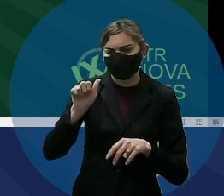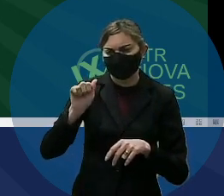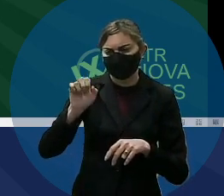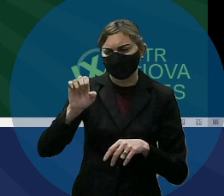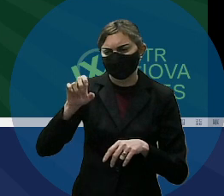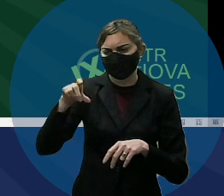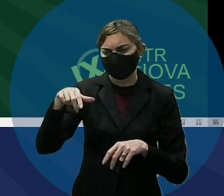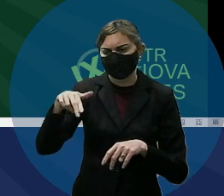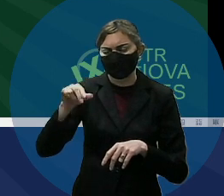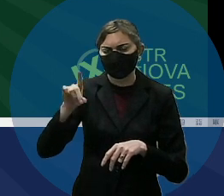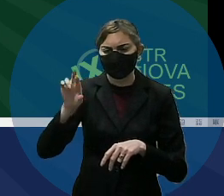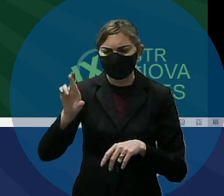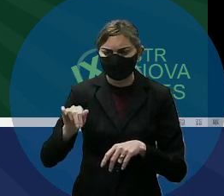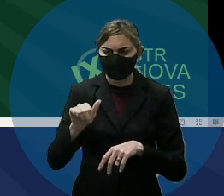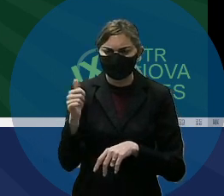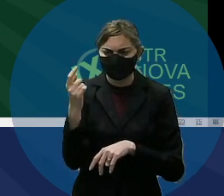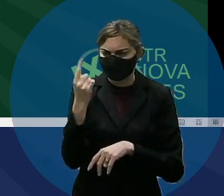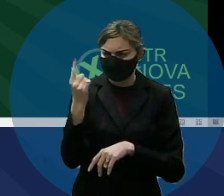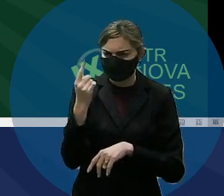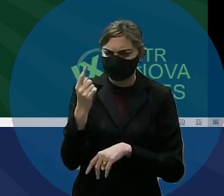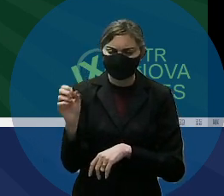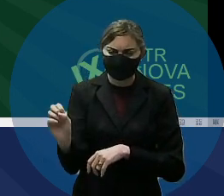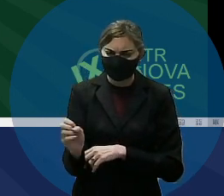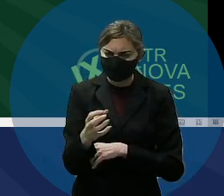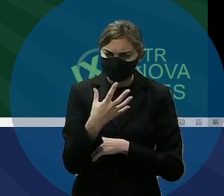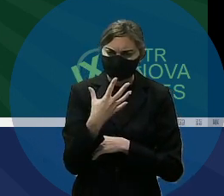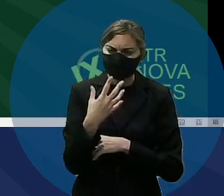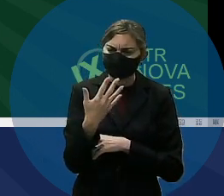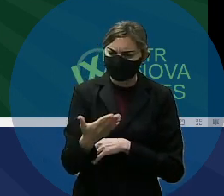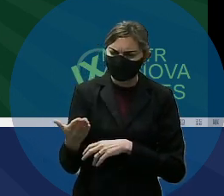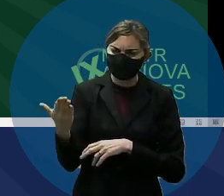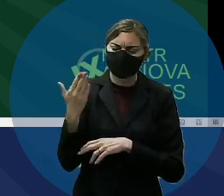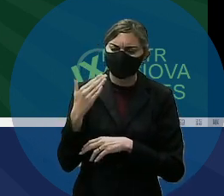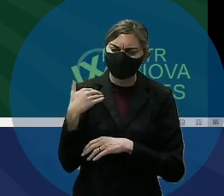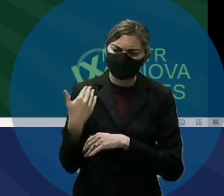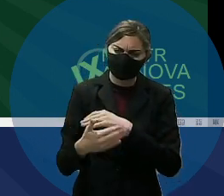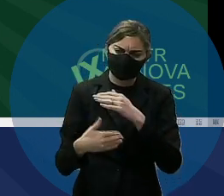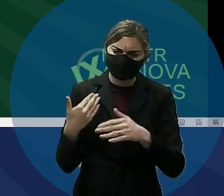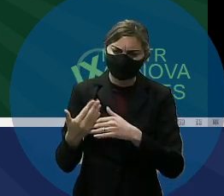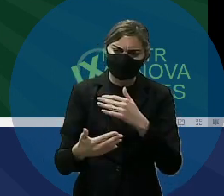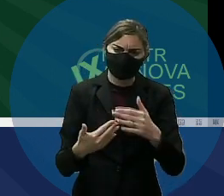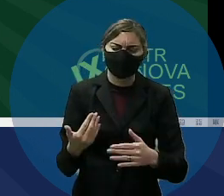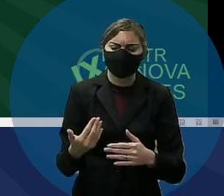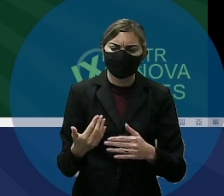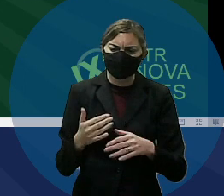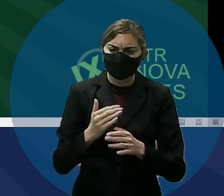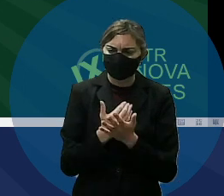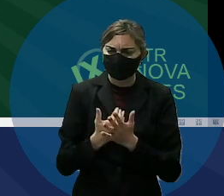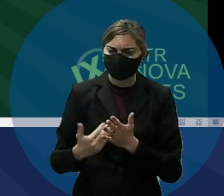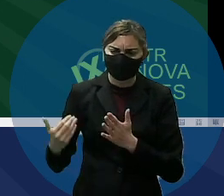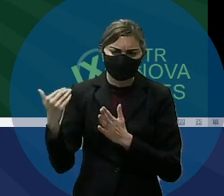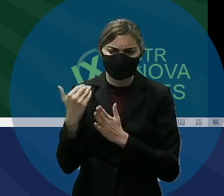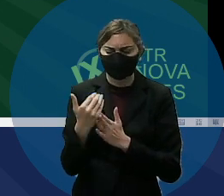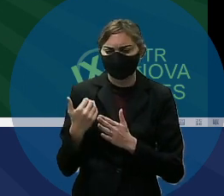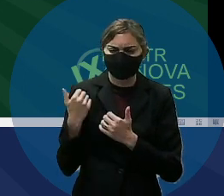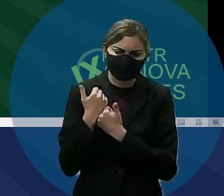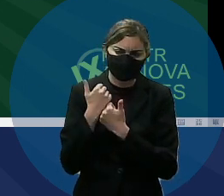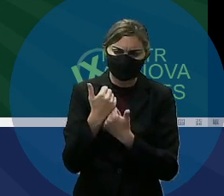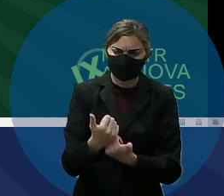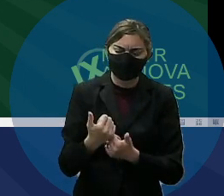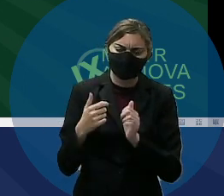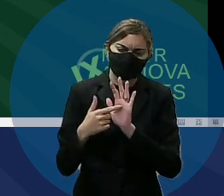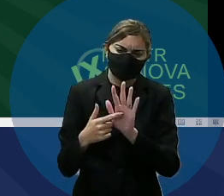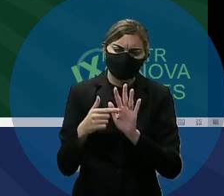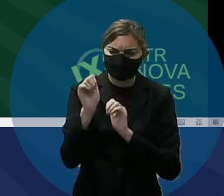ano, novata. Isso foi, ela desenvolveu, mais além do que representar a imagem